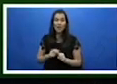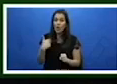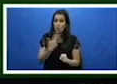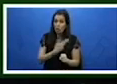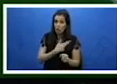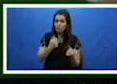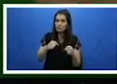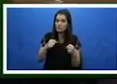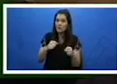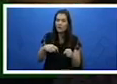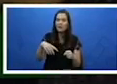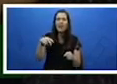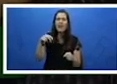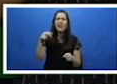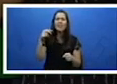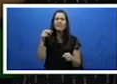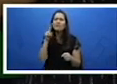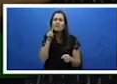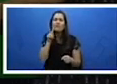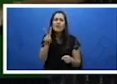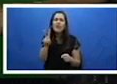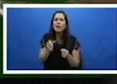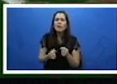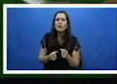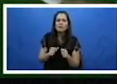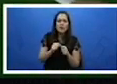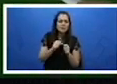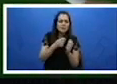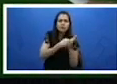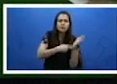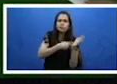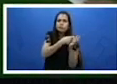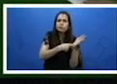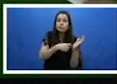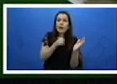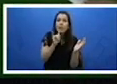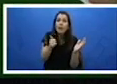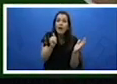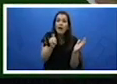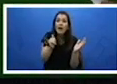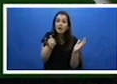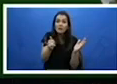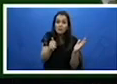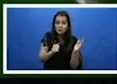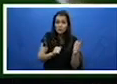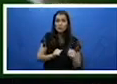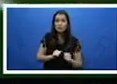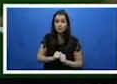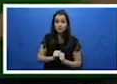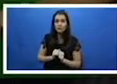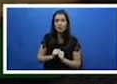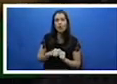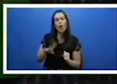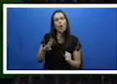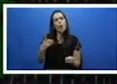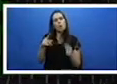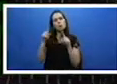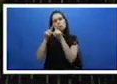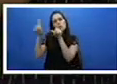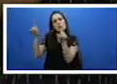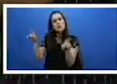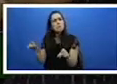Reconhecer e também produzir uma sequência narrativa, tá? Por meio de imagens